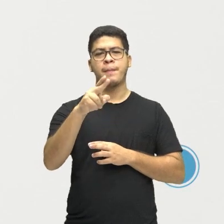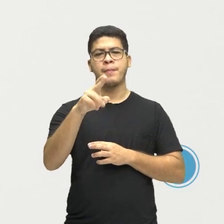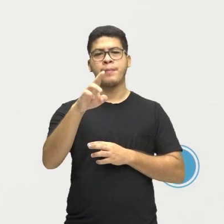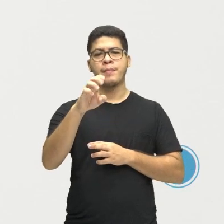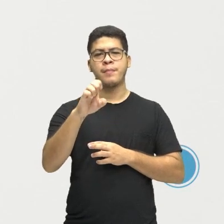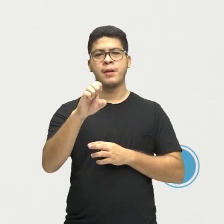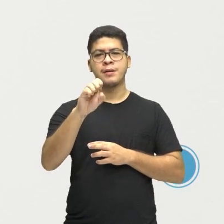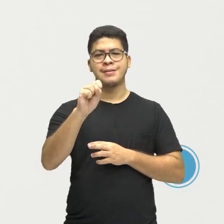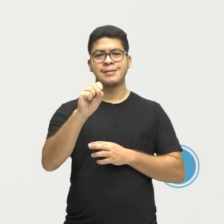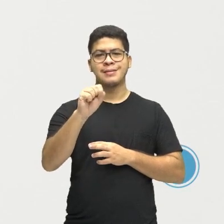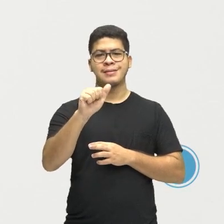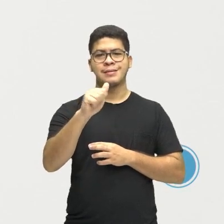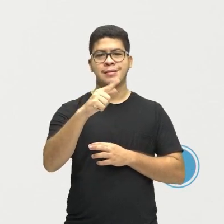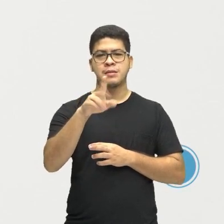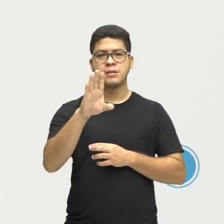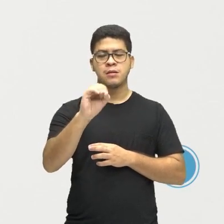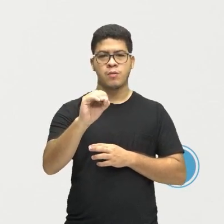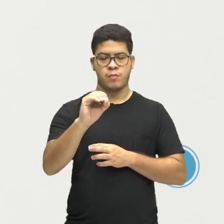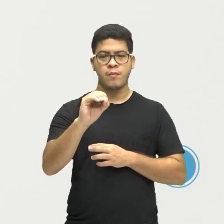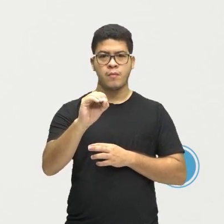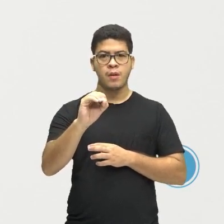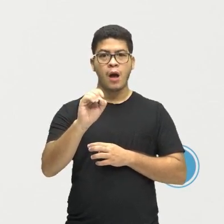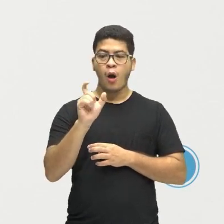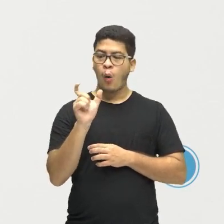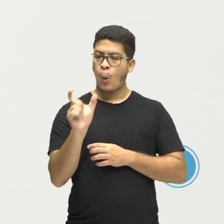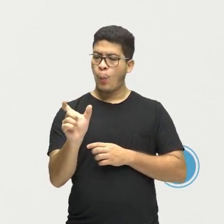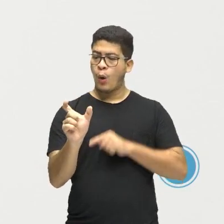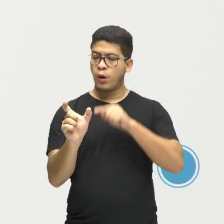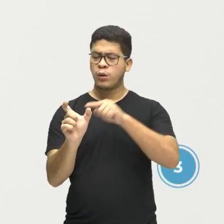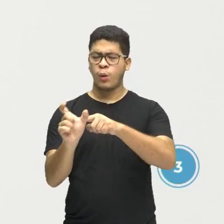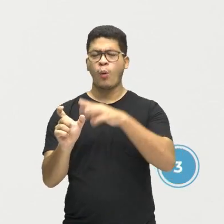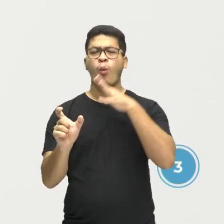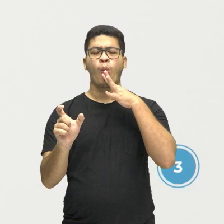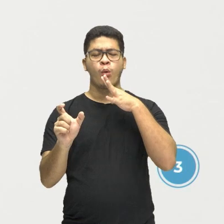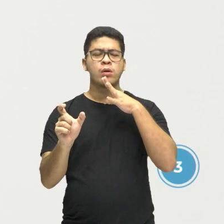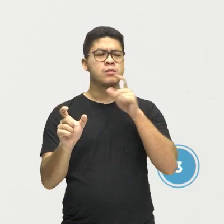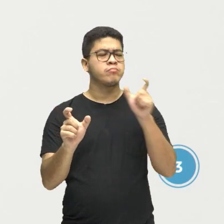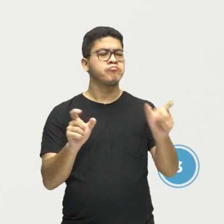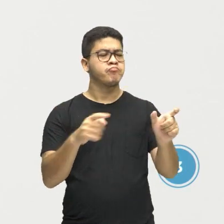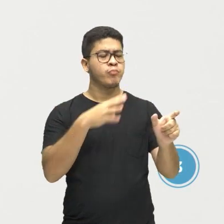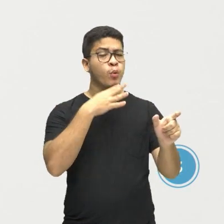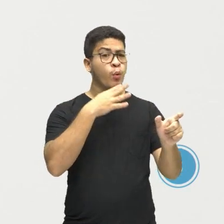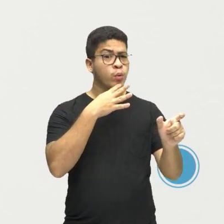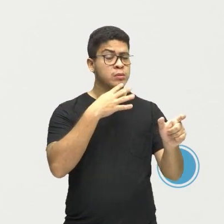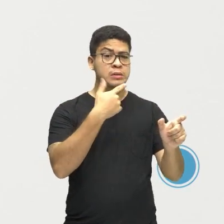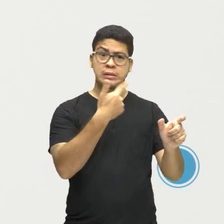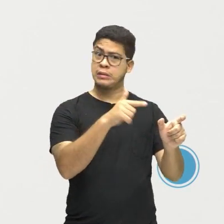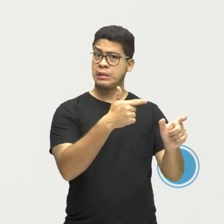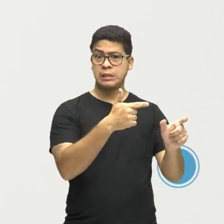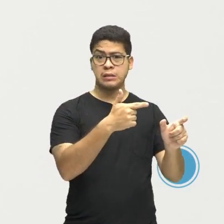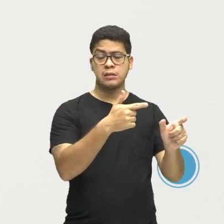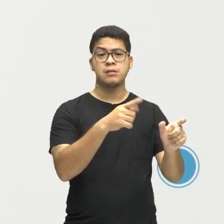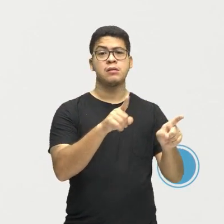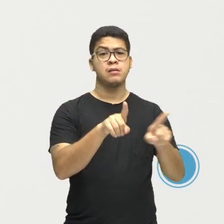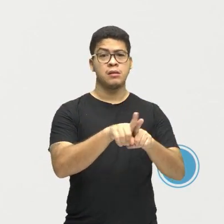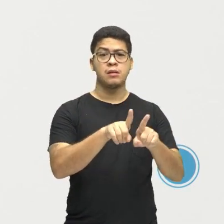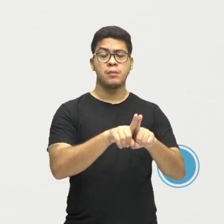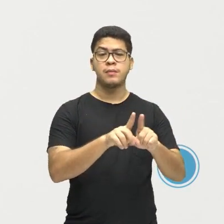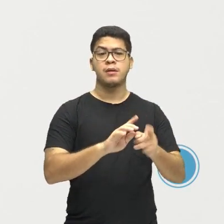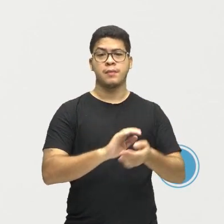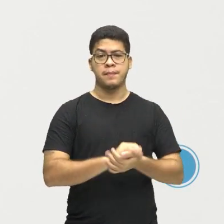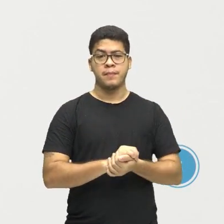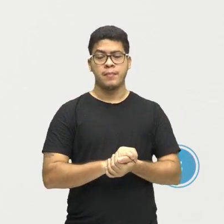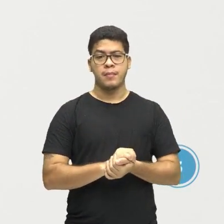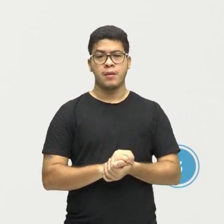de igualdade entre termos conhecidos e desconhecidos, representados sob a